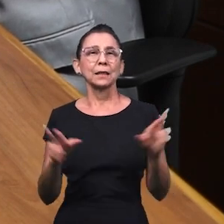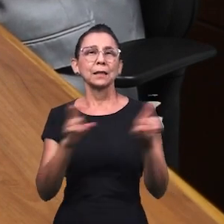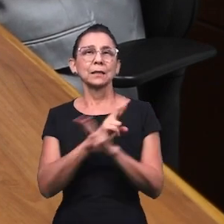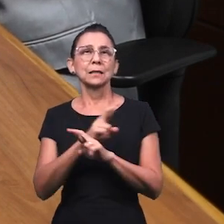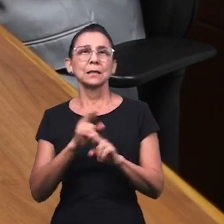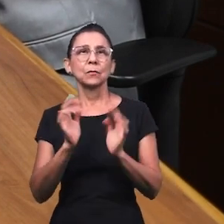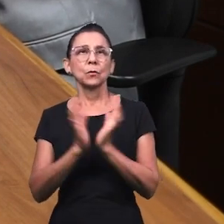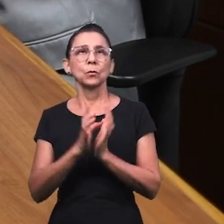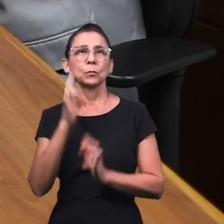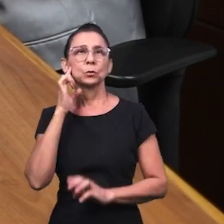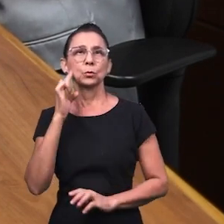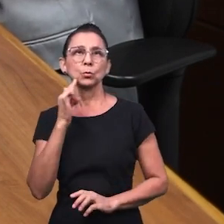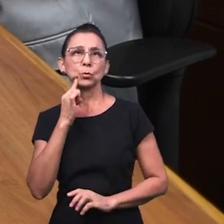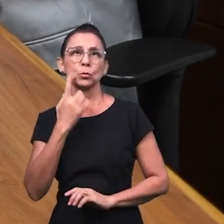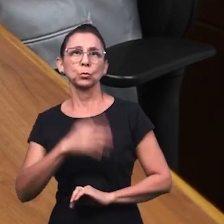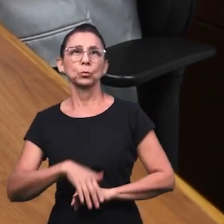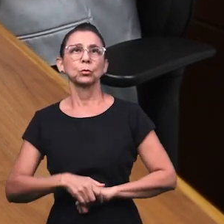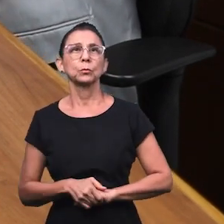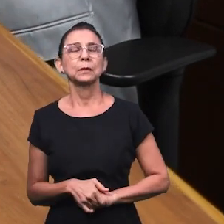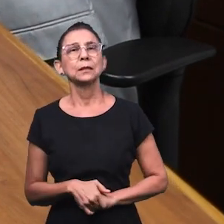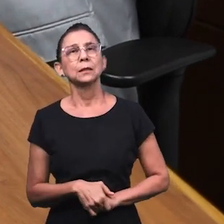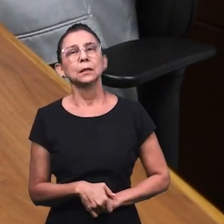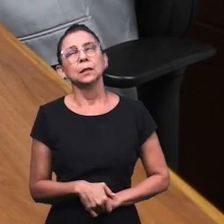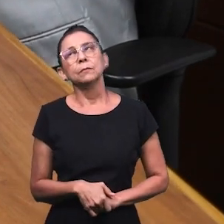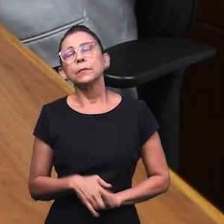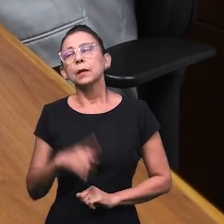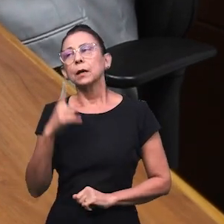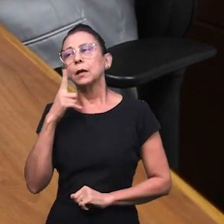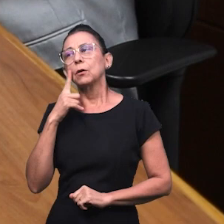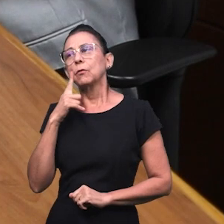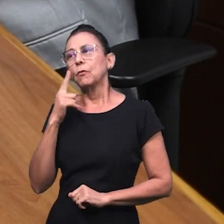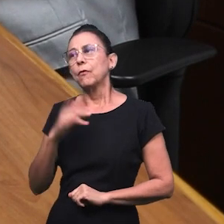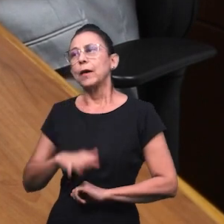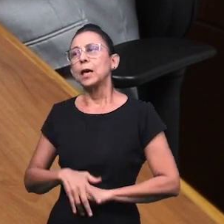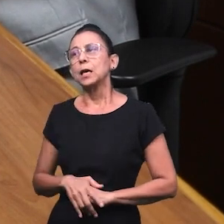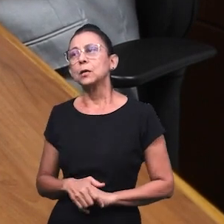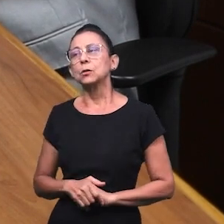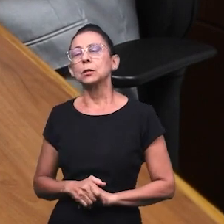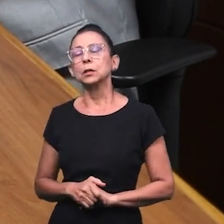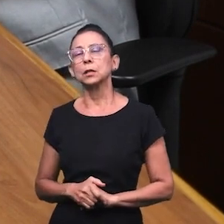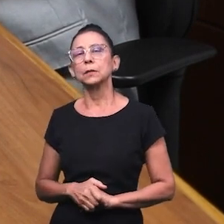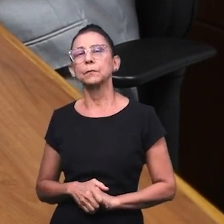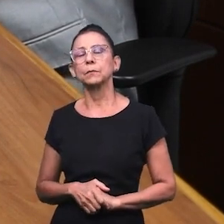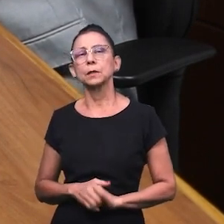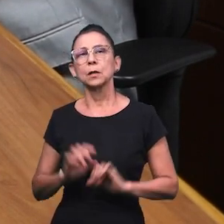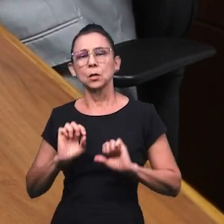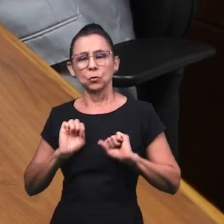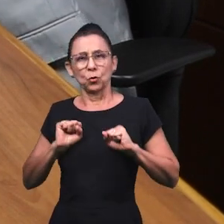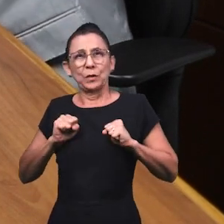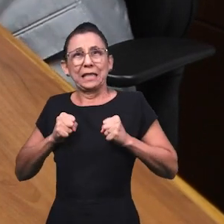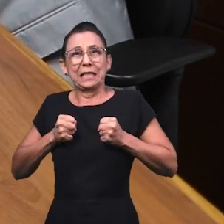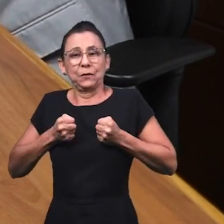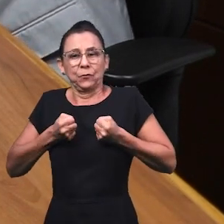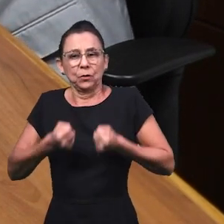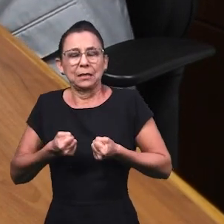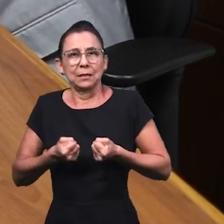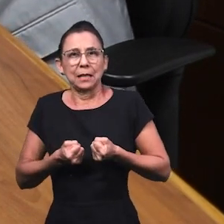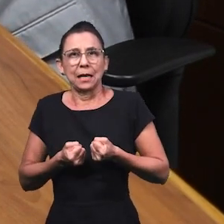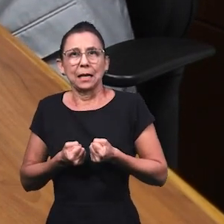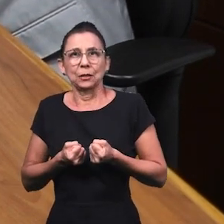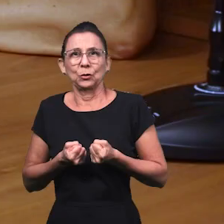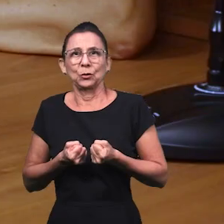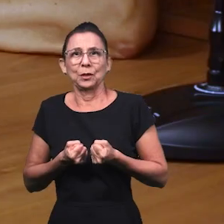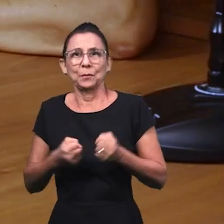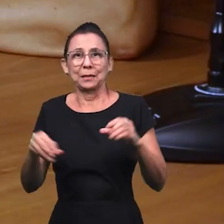de surdos. Eu vejo um público assim muito realmente esforçado para se manter dentro assim